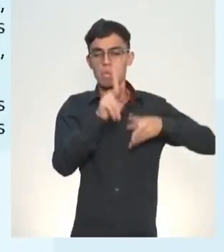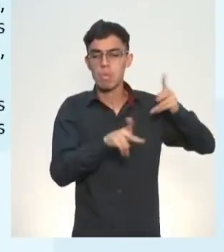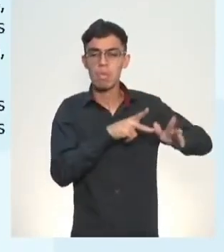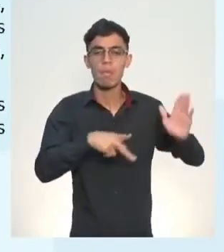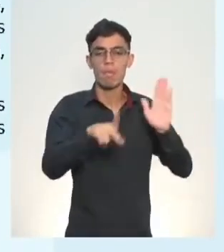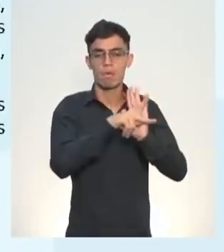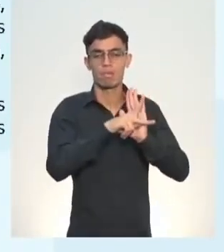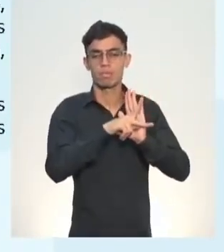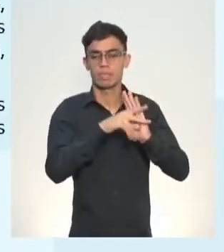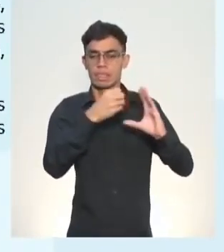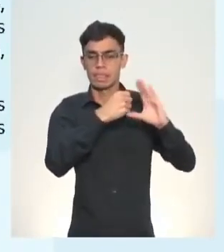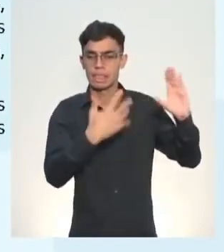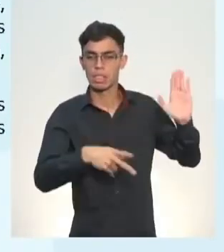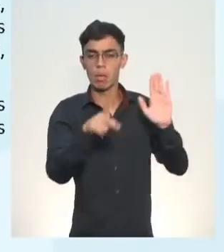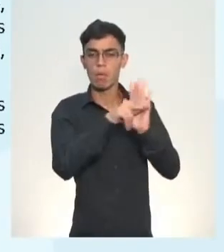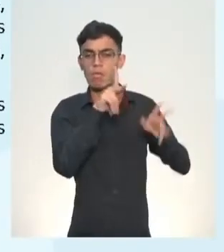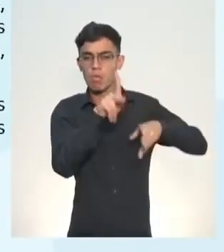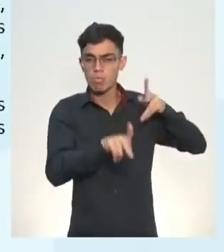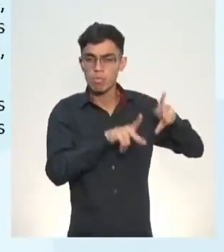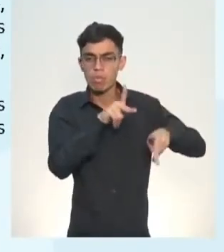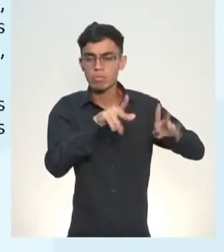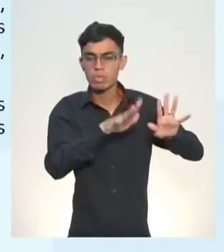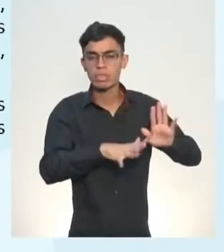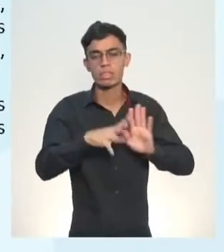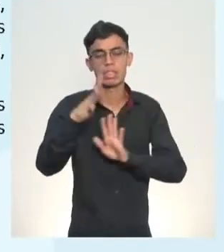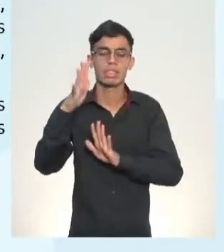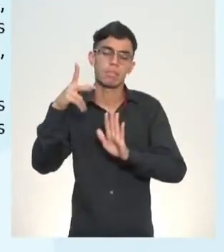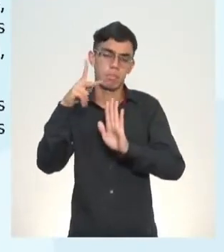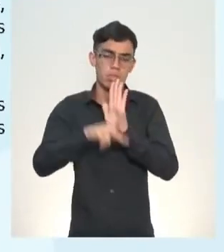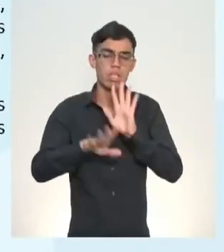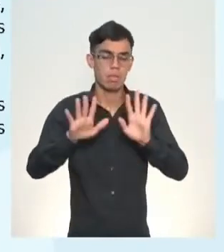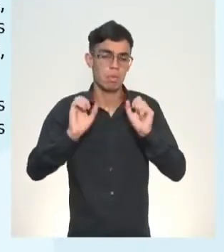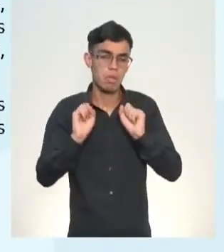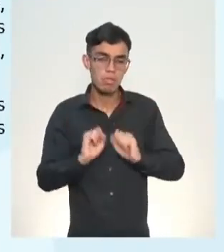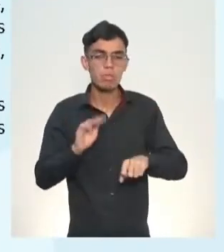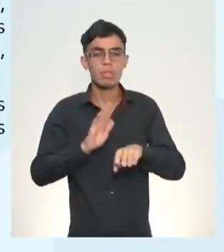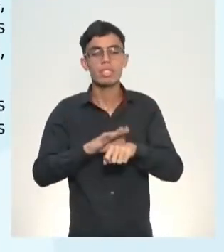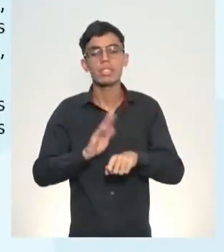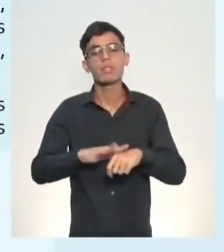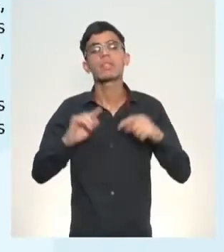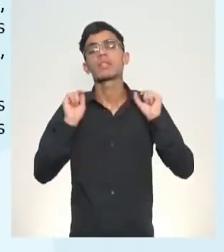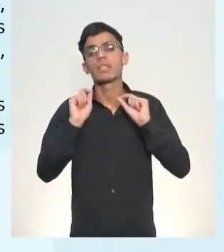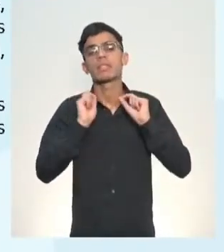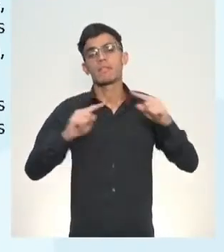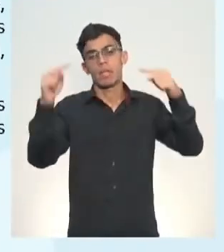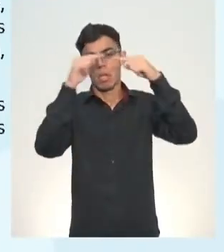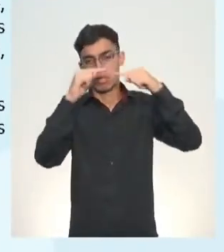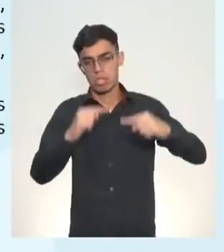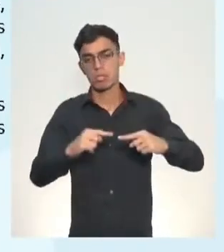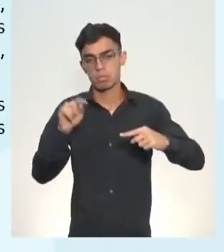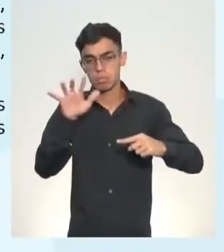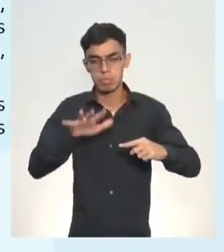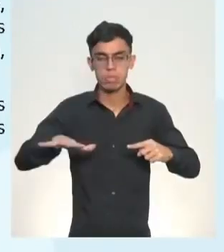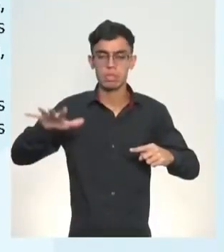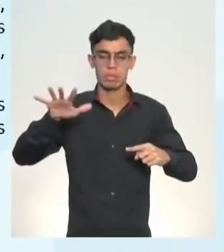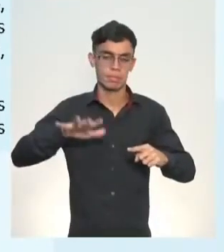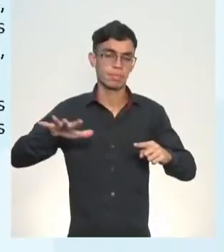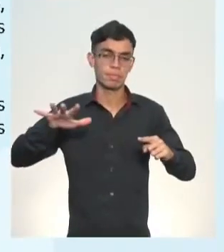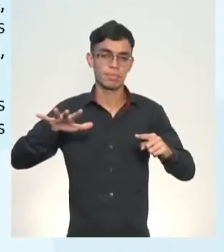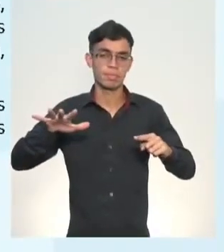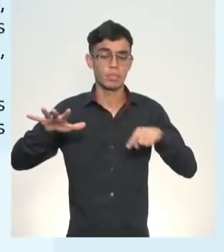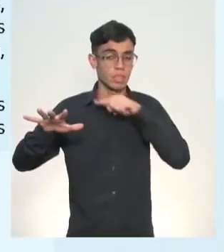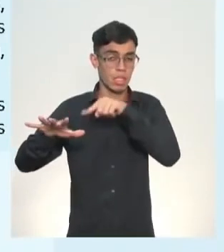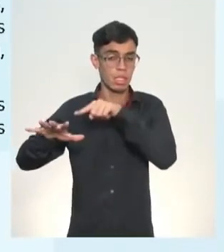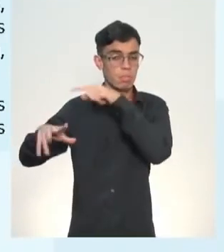povo, tá? Então, esses projetos, a gente pode também fazer uma relação entre, né,